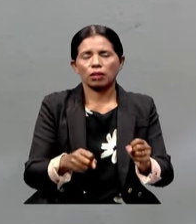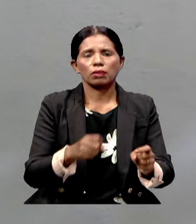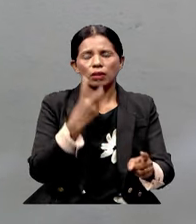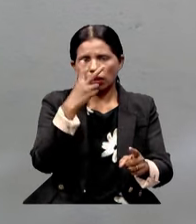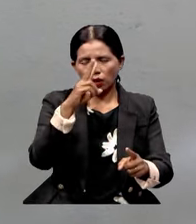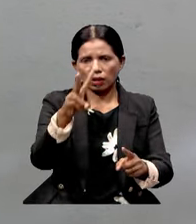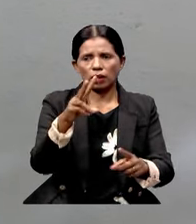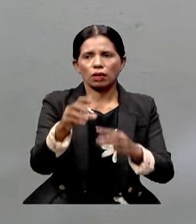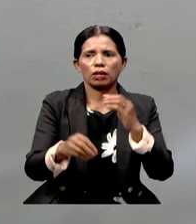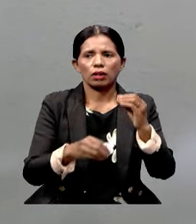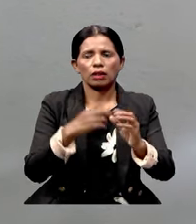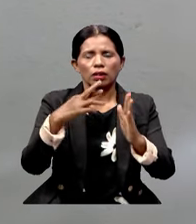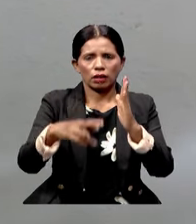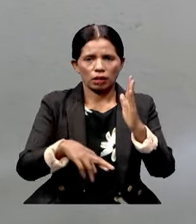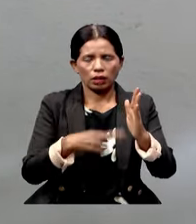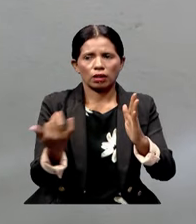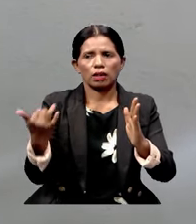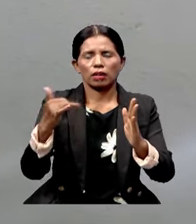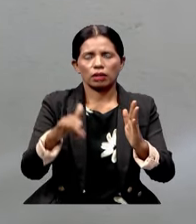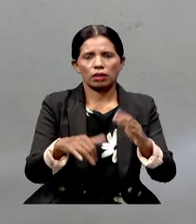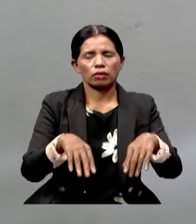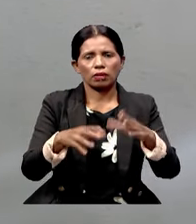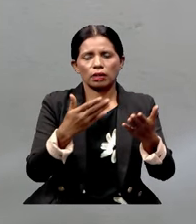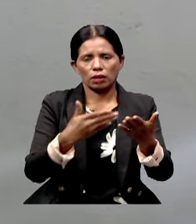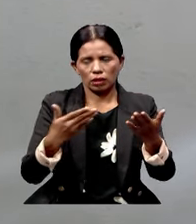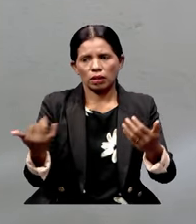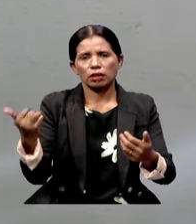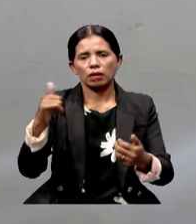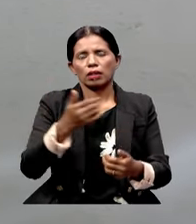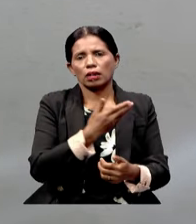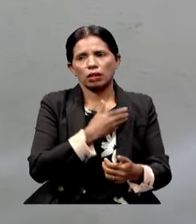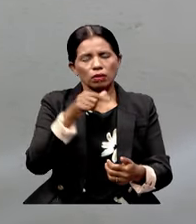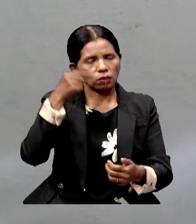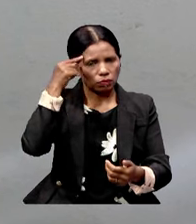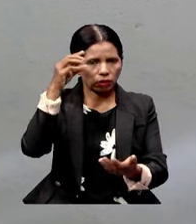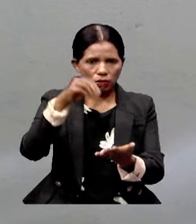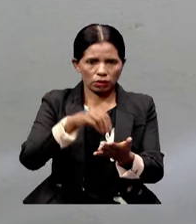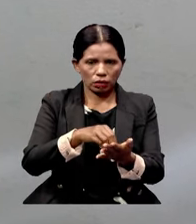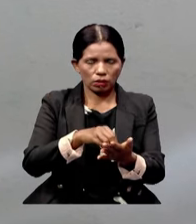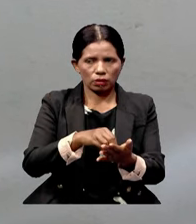no regulariza preso ne veke governo poen ana iha